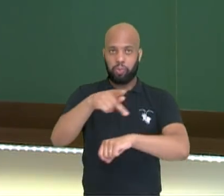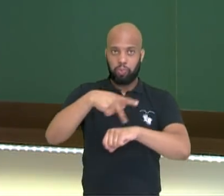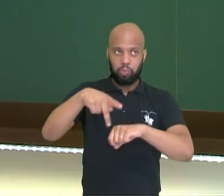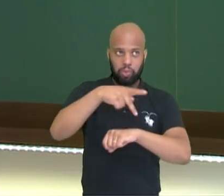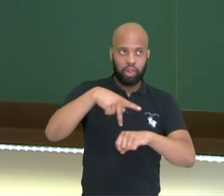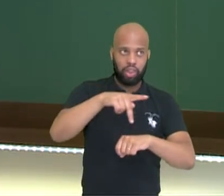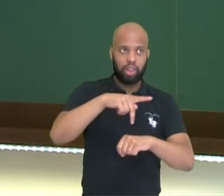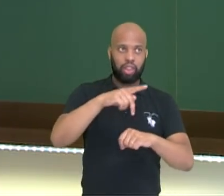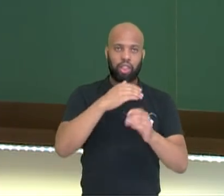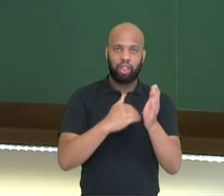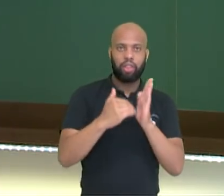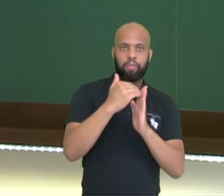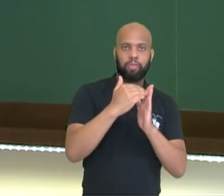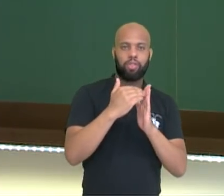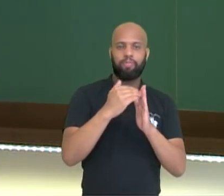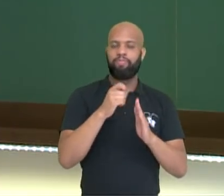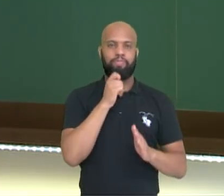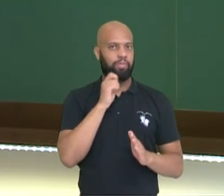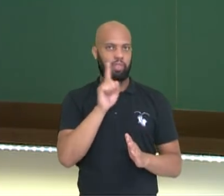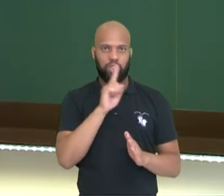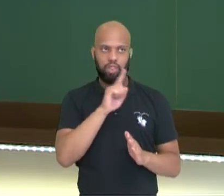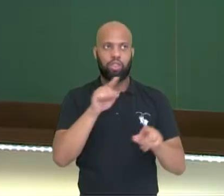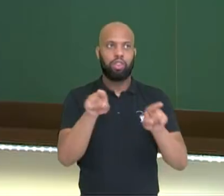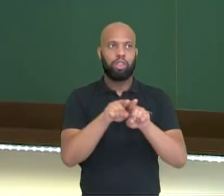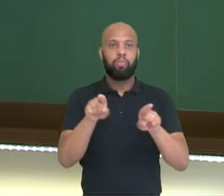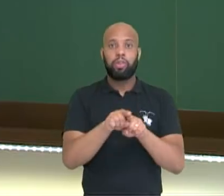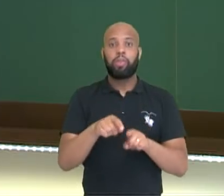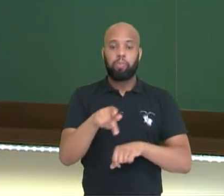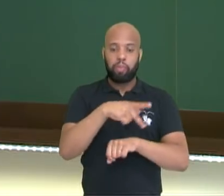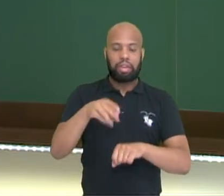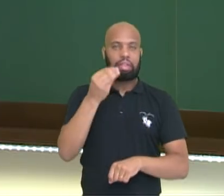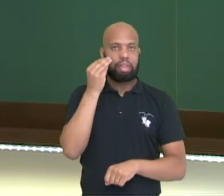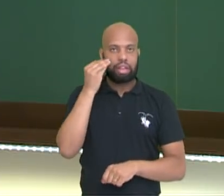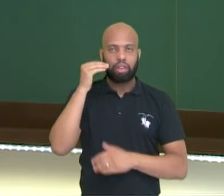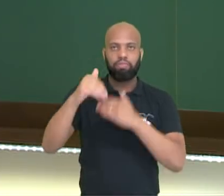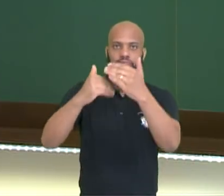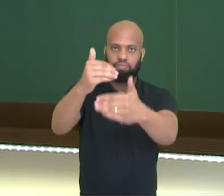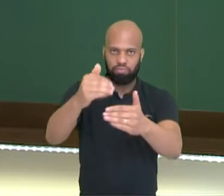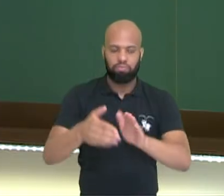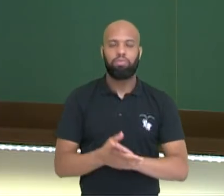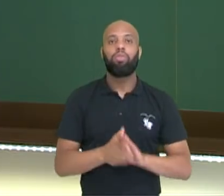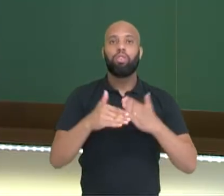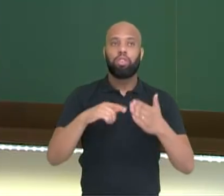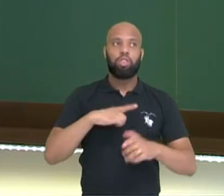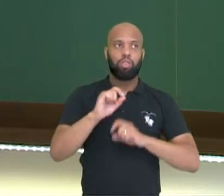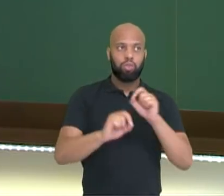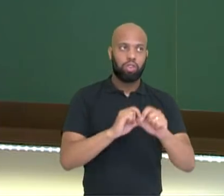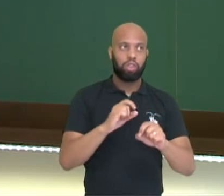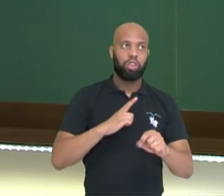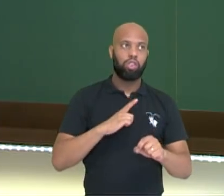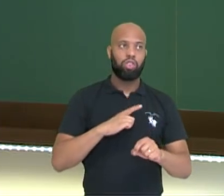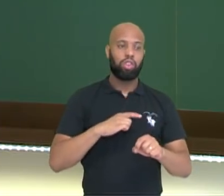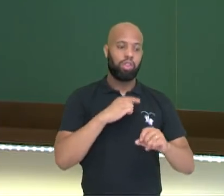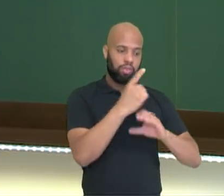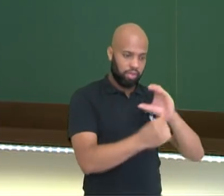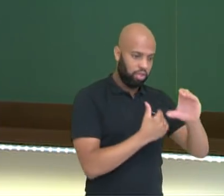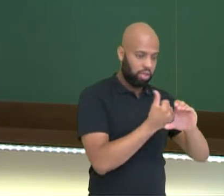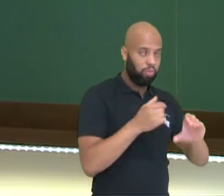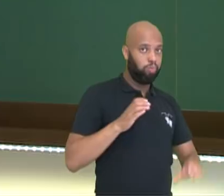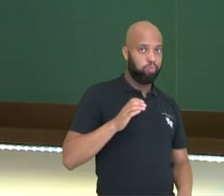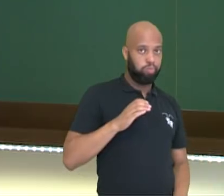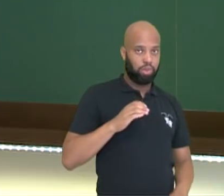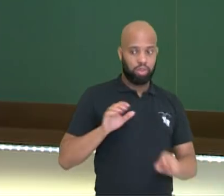países subdesenvolvidos e os países emergentes. Então, dentro dessa classificação, nós tínhamos países capitalistas